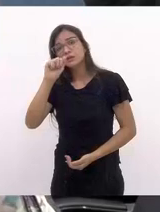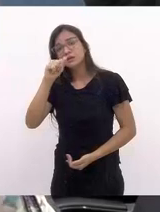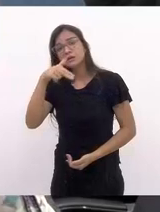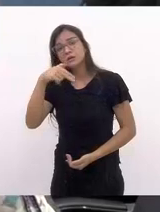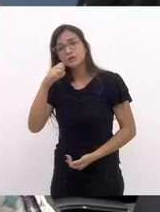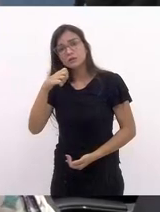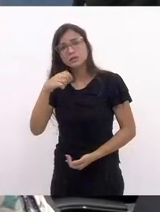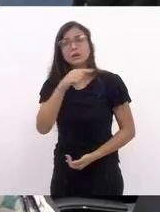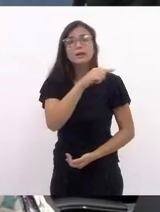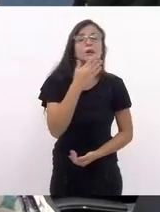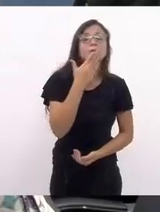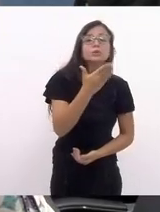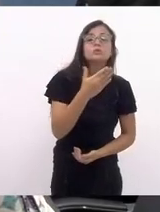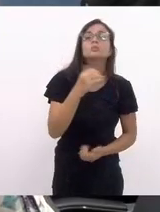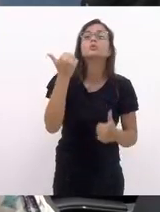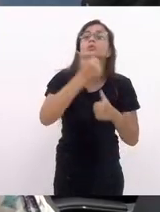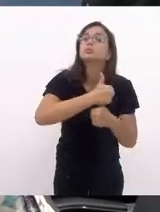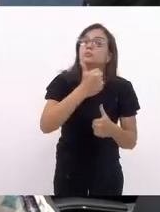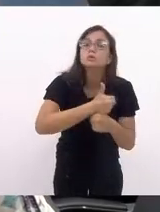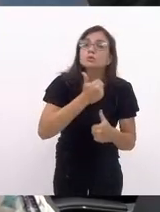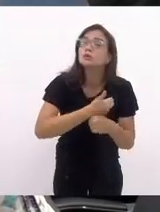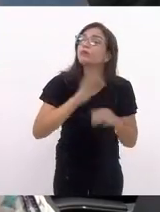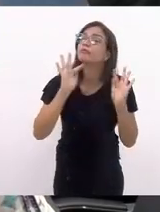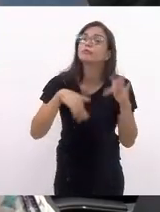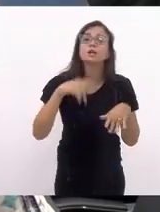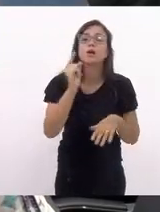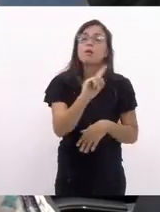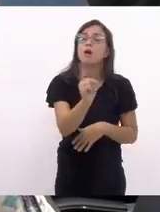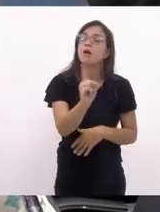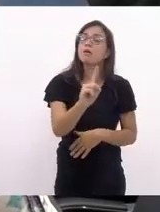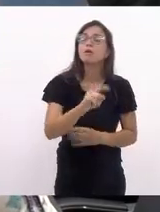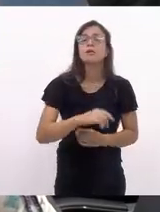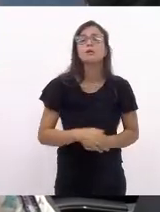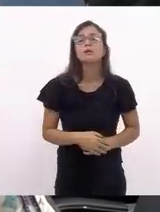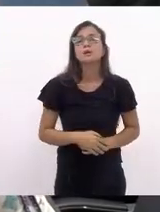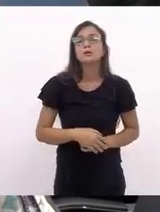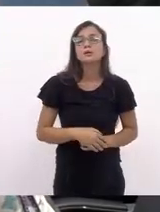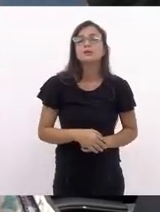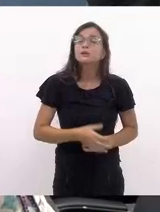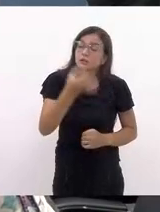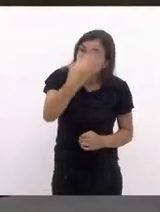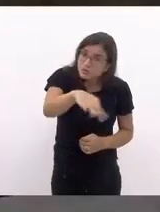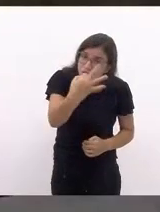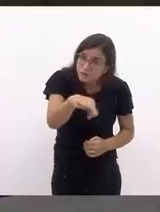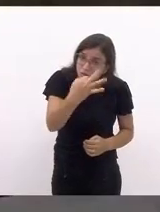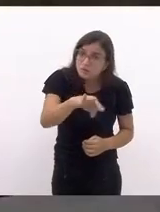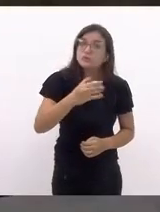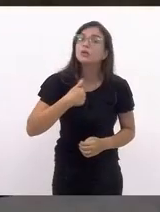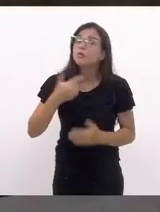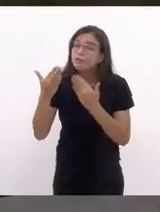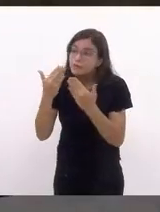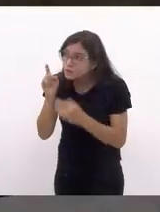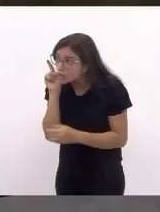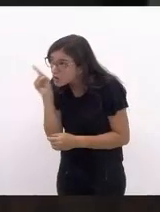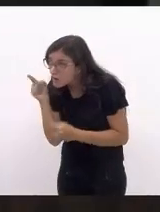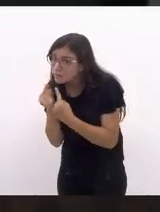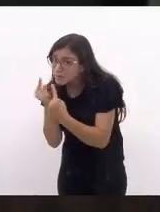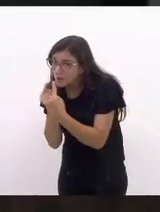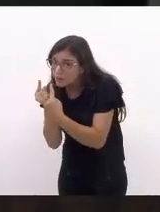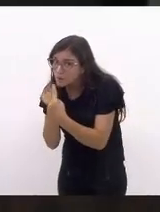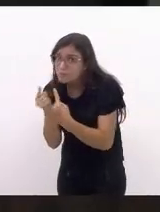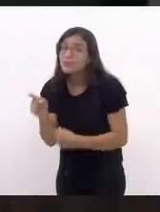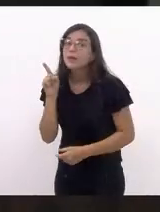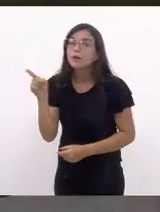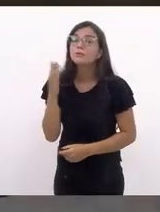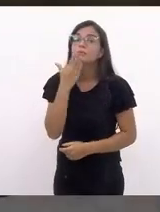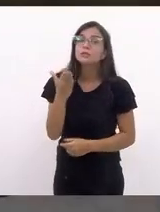ele pediu o substitutivo não vou na final porque no caso não é isso eu tinha conversado com ele ali no ter que voltar ele ia